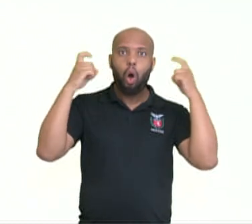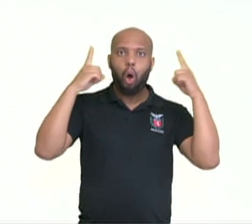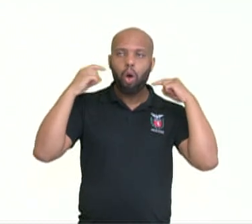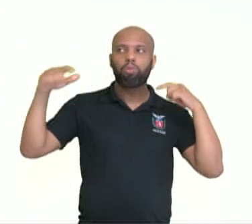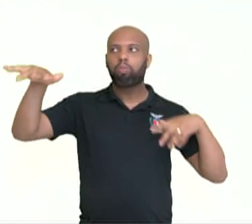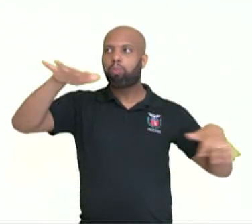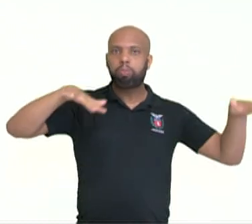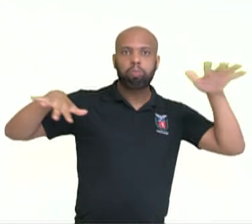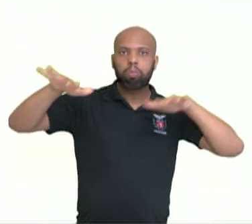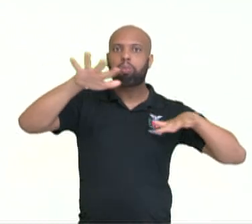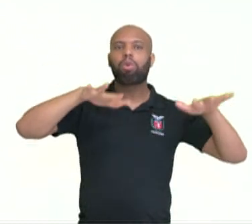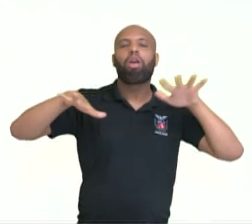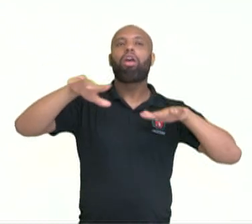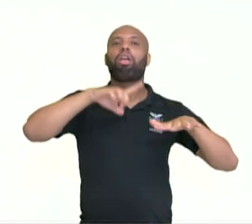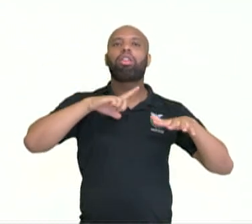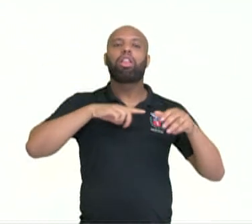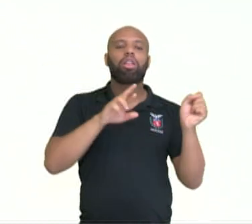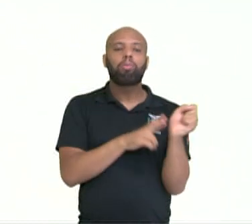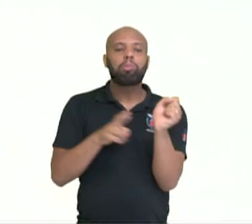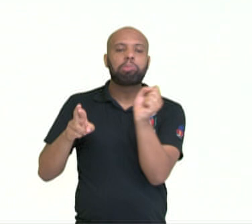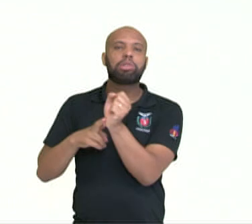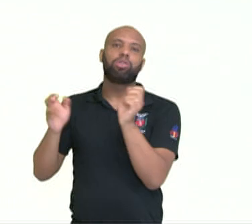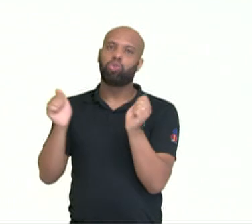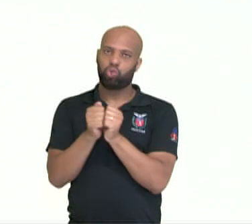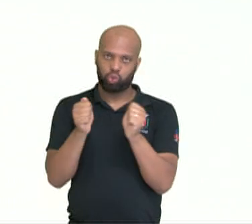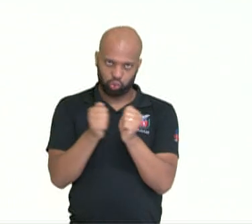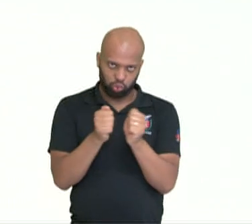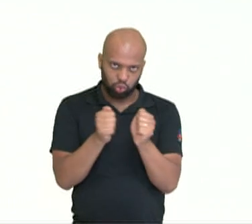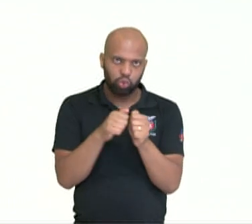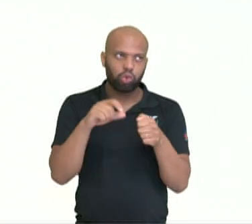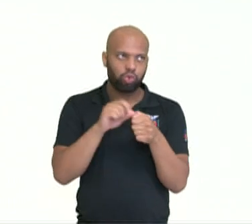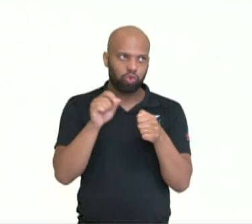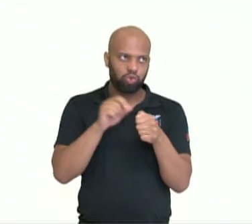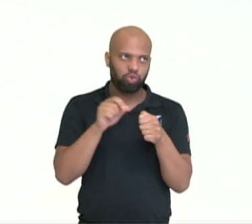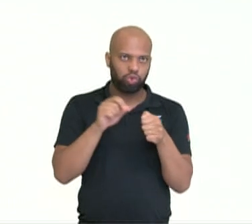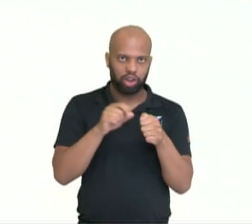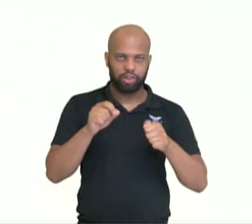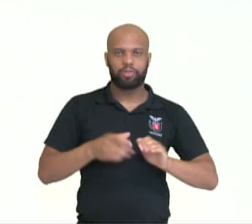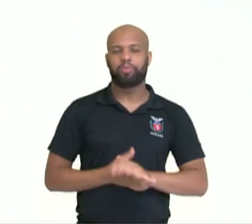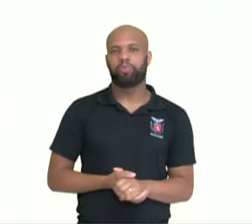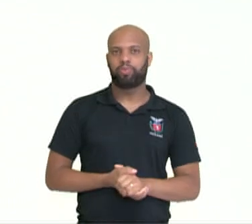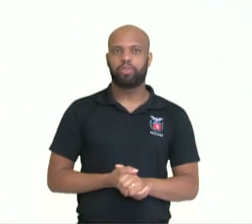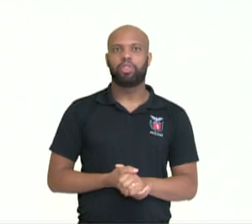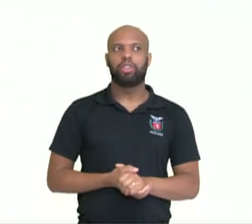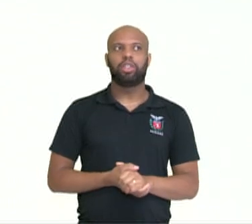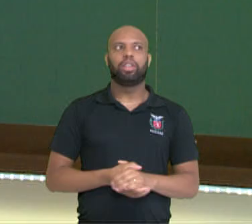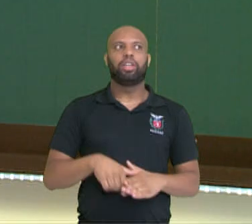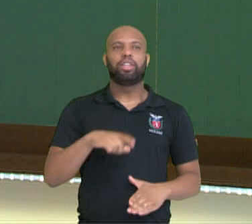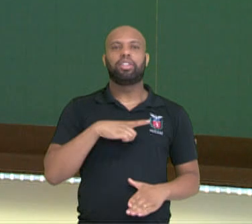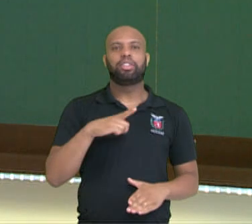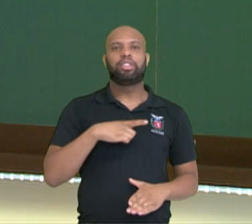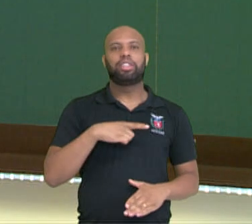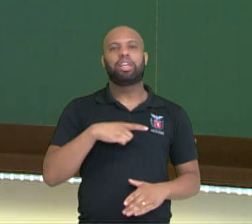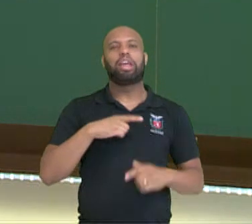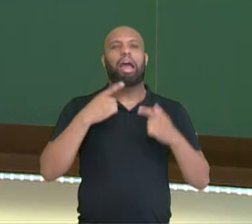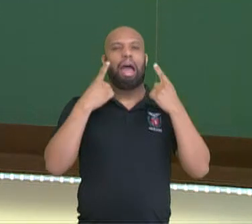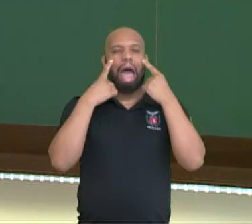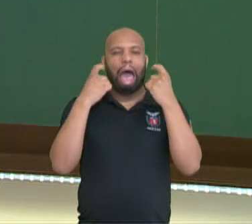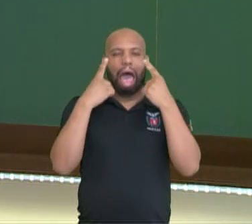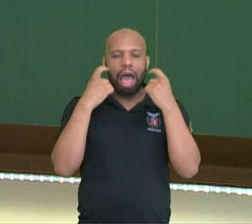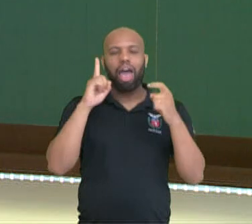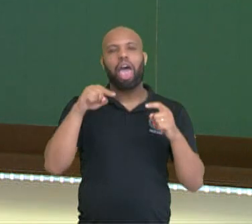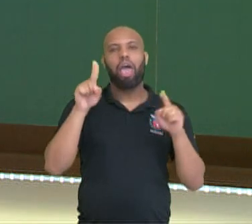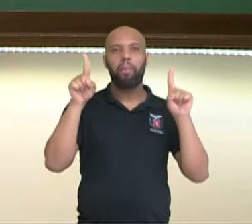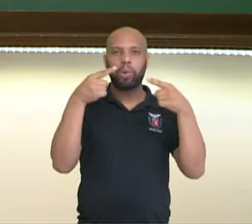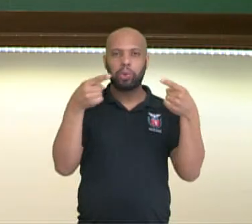em espaços que formam ritmo, harmonia e a melodia. O chorinho básico não deixa de ser música